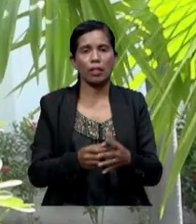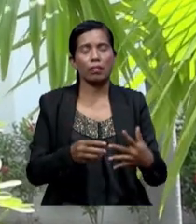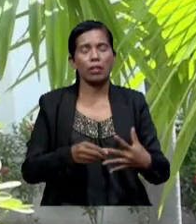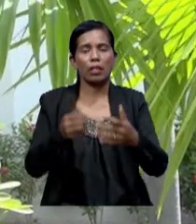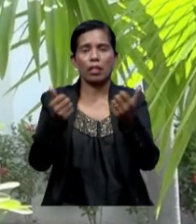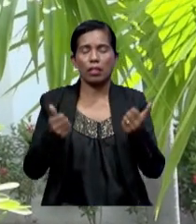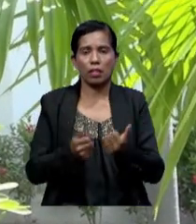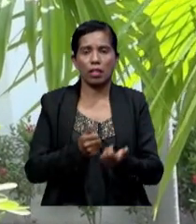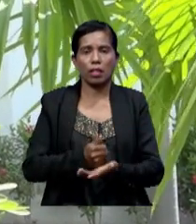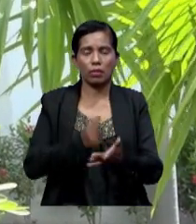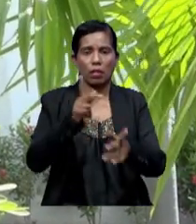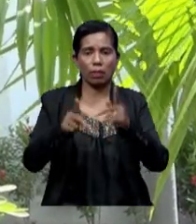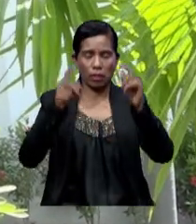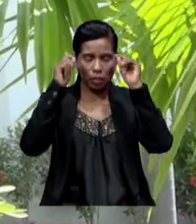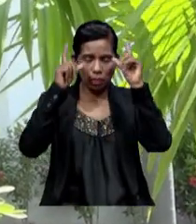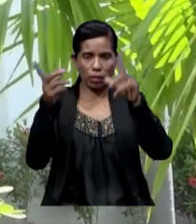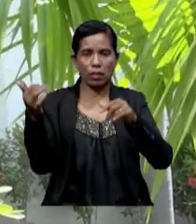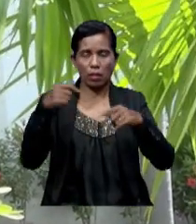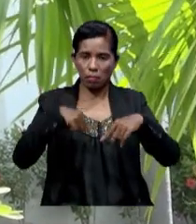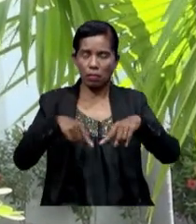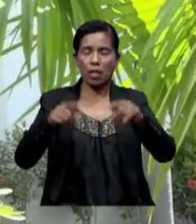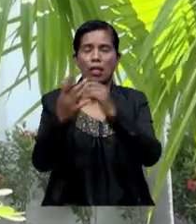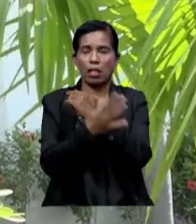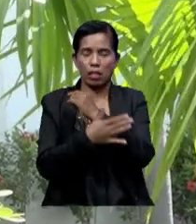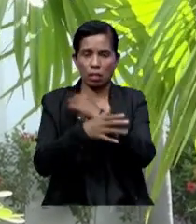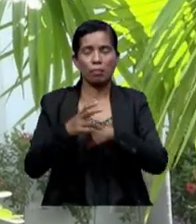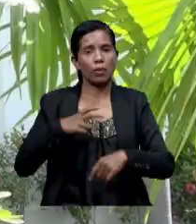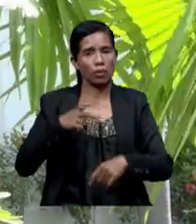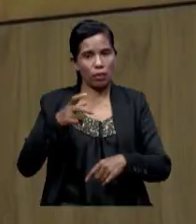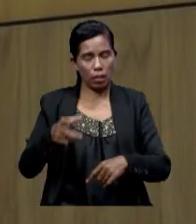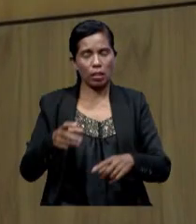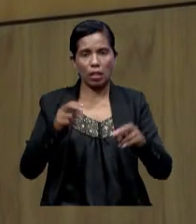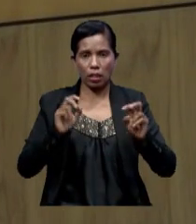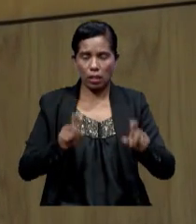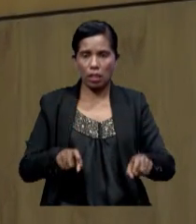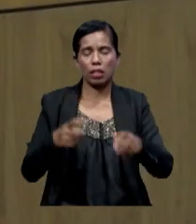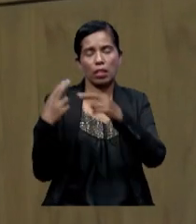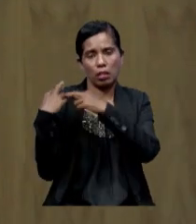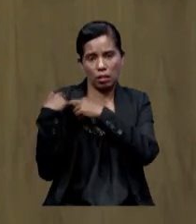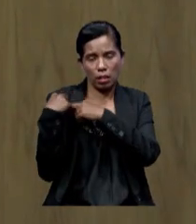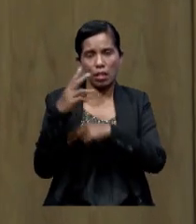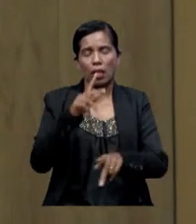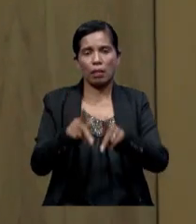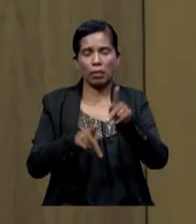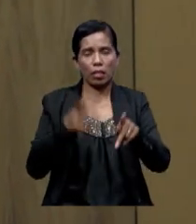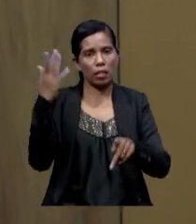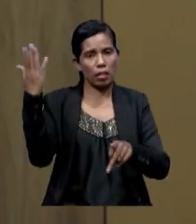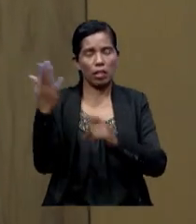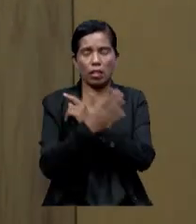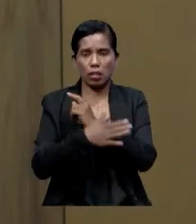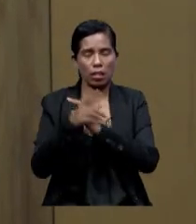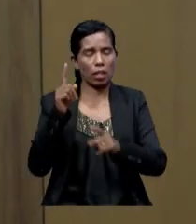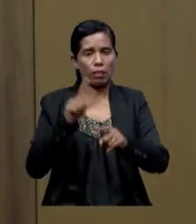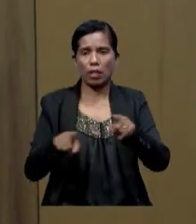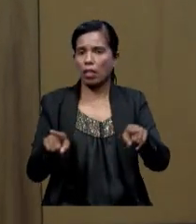nebe facilita Timor-Leste sira ba iha Portugal tem que responsabiliza no necessidade da sira ne ihe emani rain labele sai